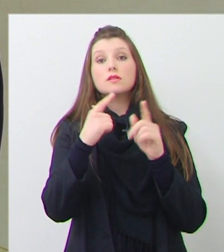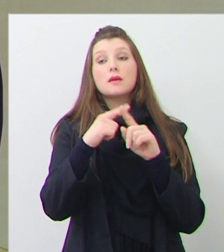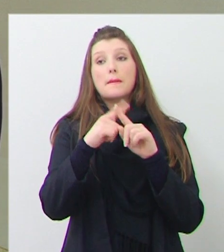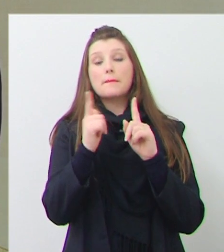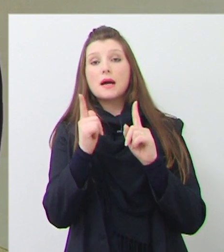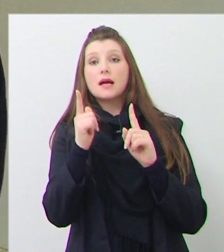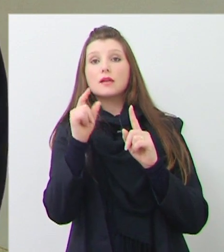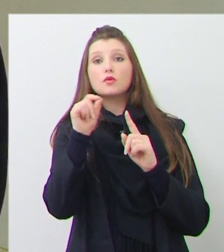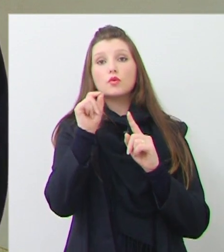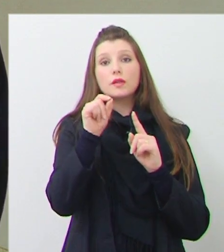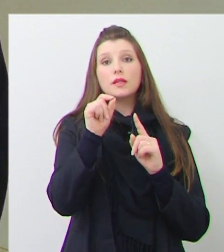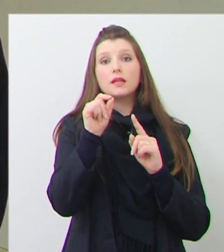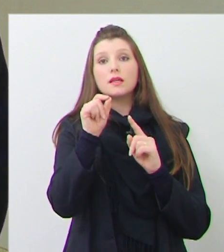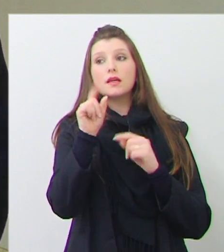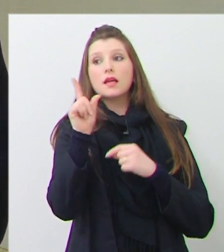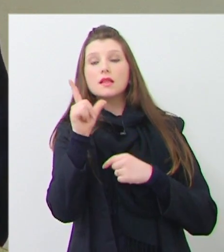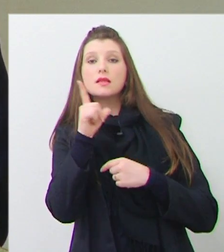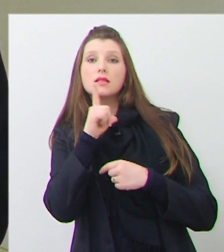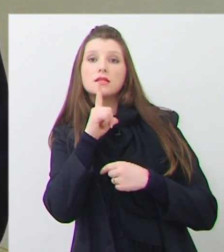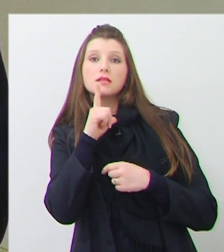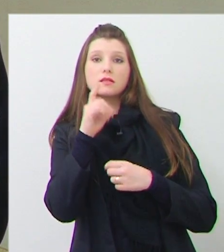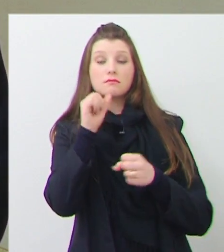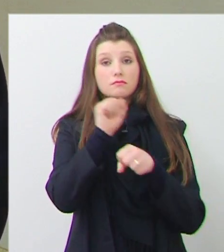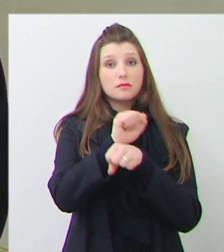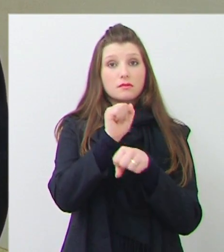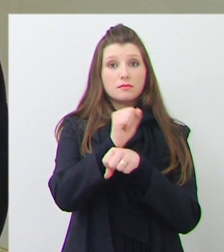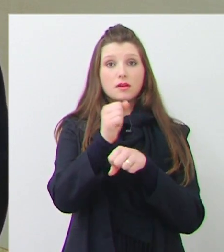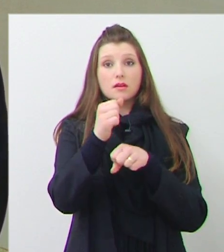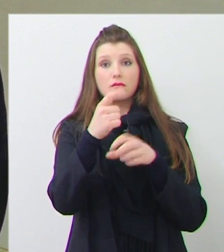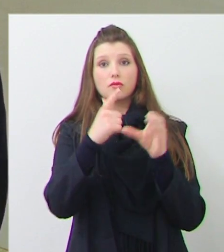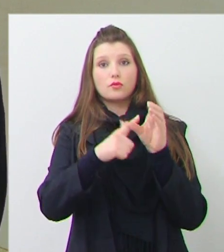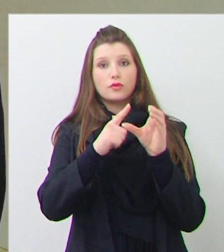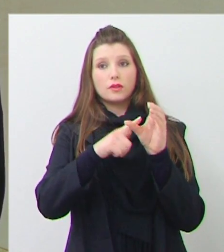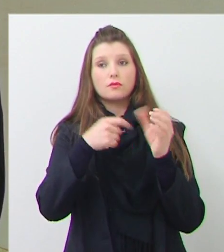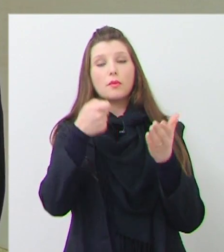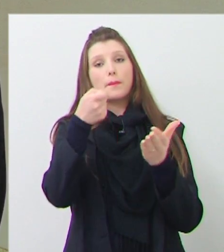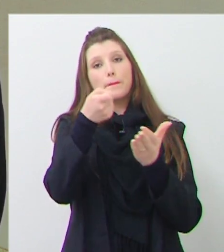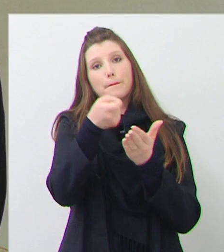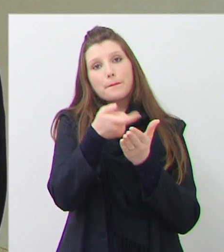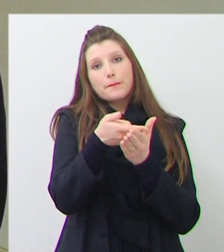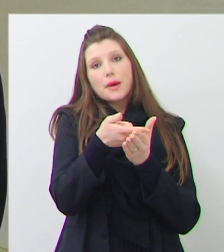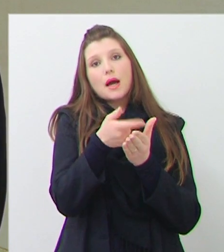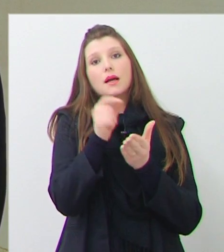município pague as contas que deve hoje para a universidade.